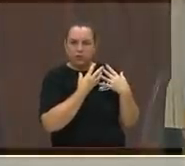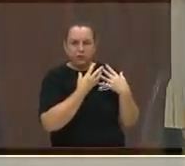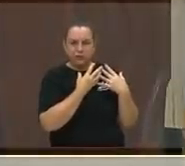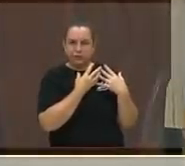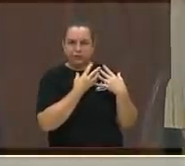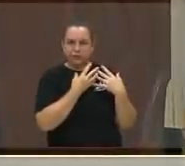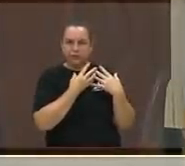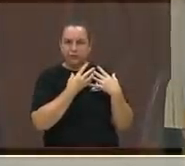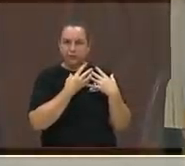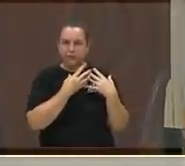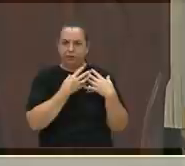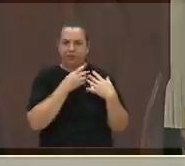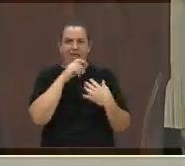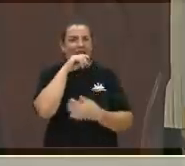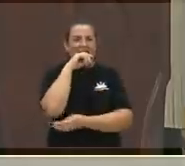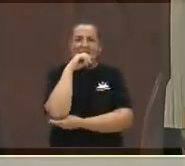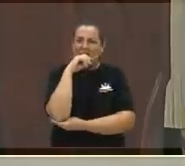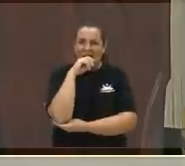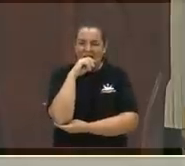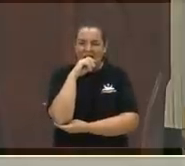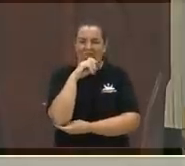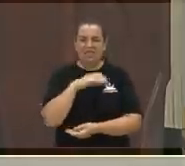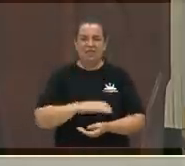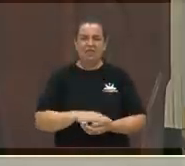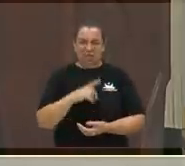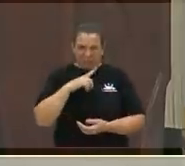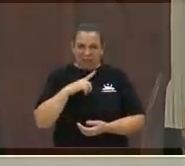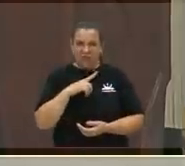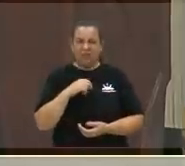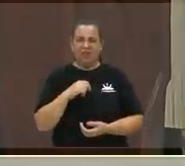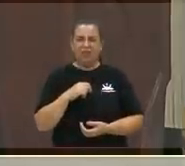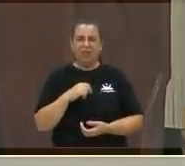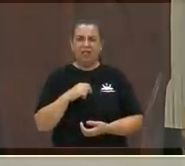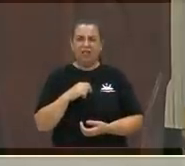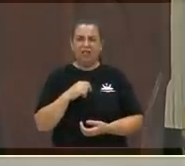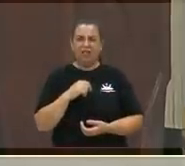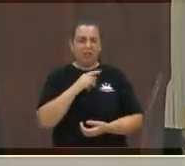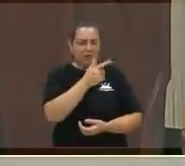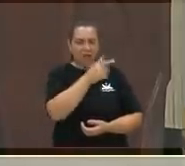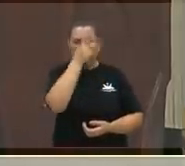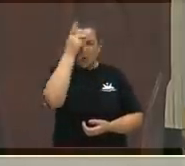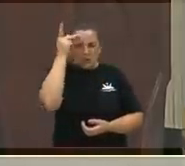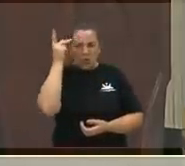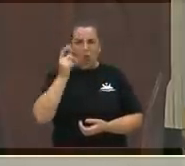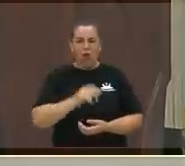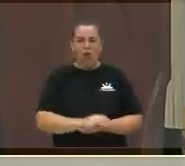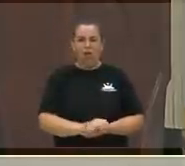eu tive ciúme a inveja de alguém